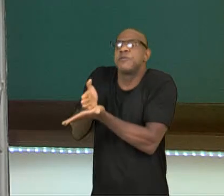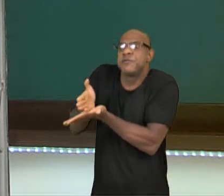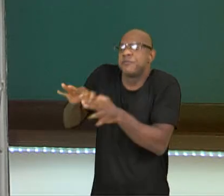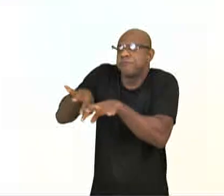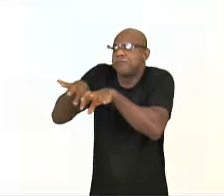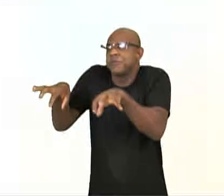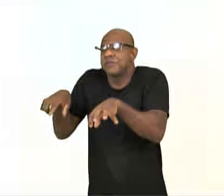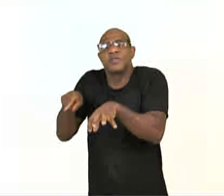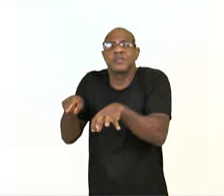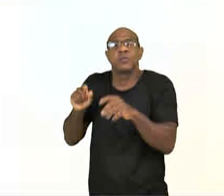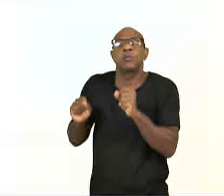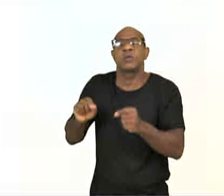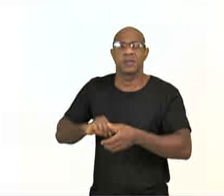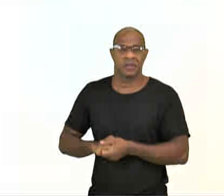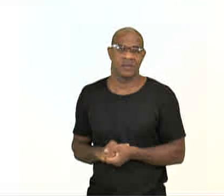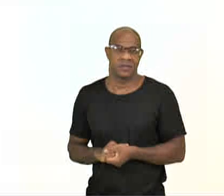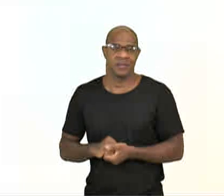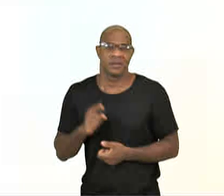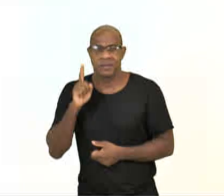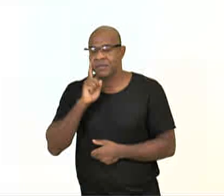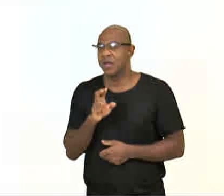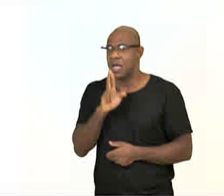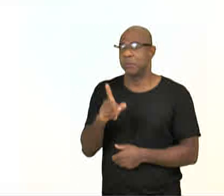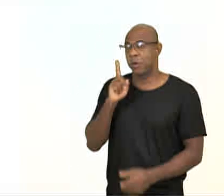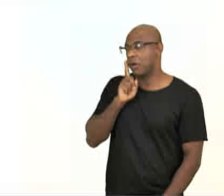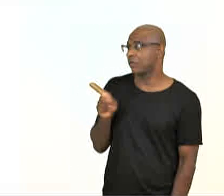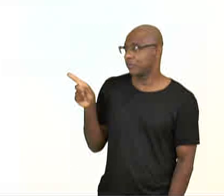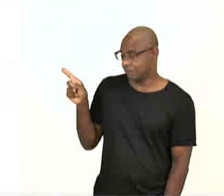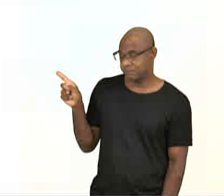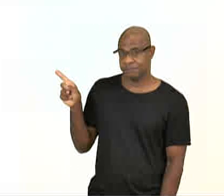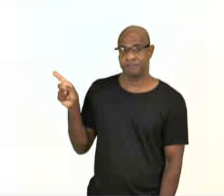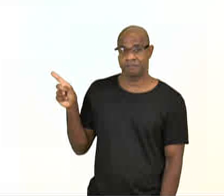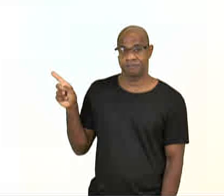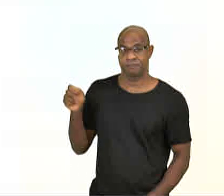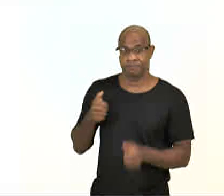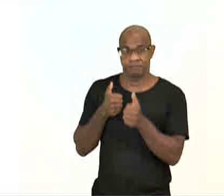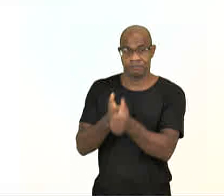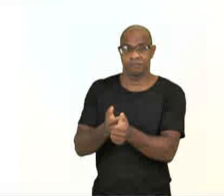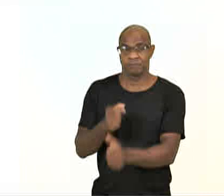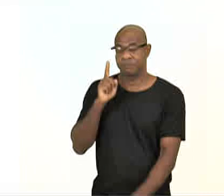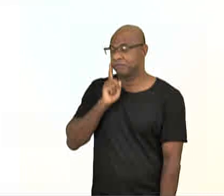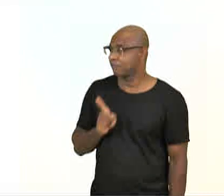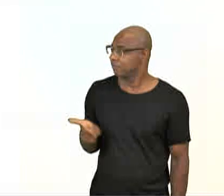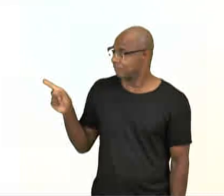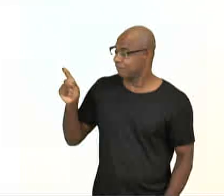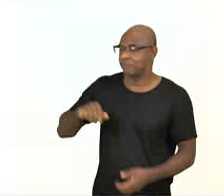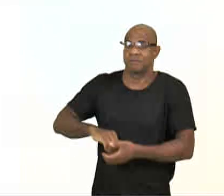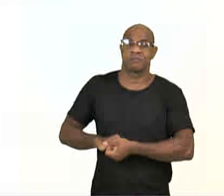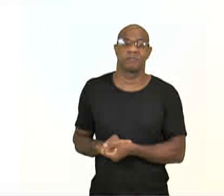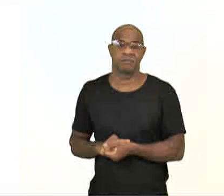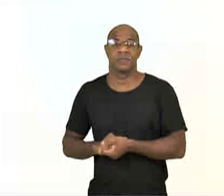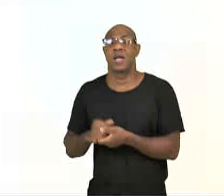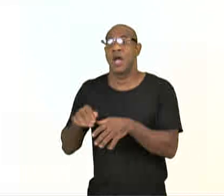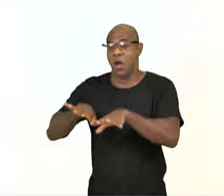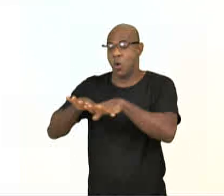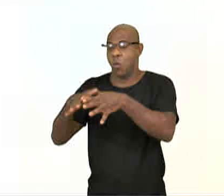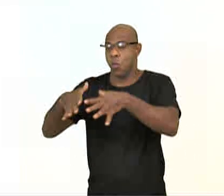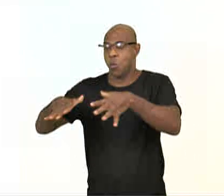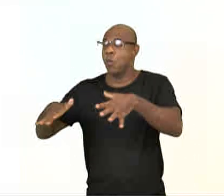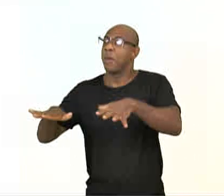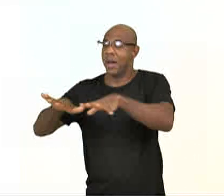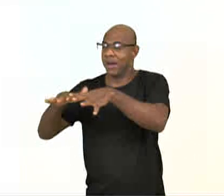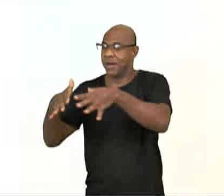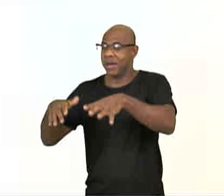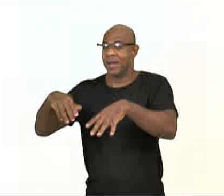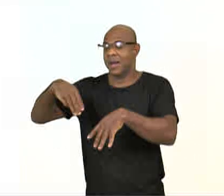aqui. A 1 seria o Estreito de Gibraltar e o Mar Mediterrâneo, que separa a Europa da